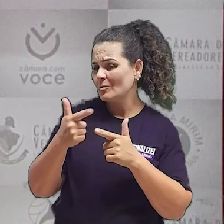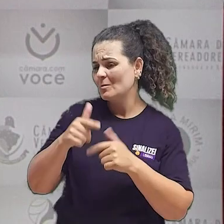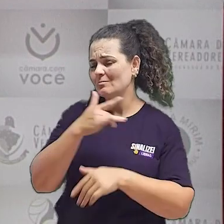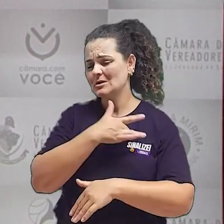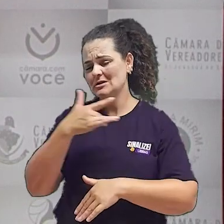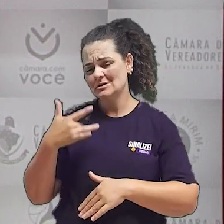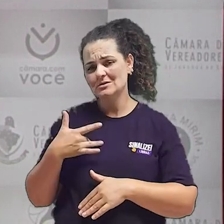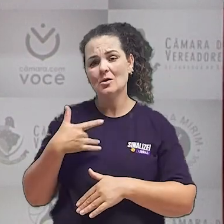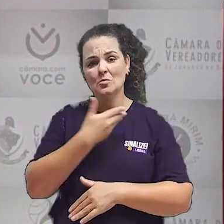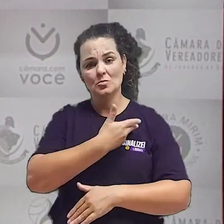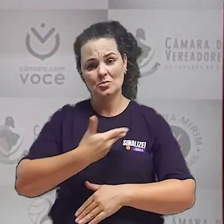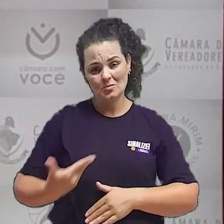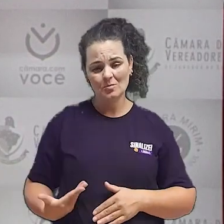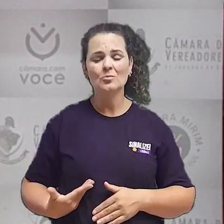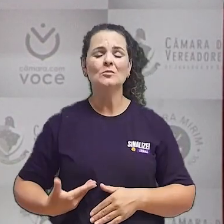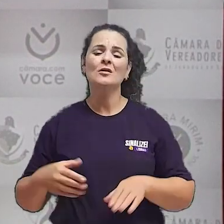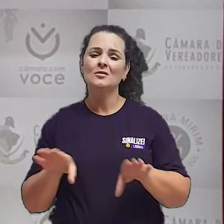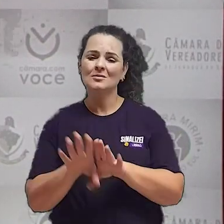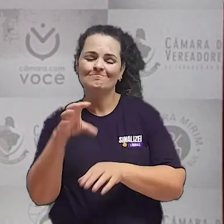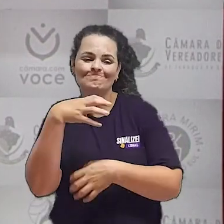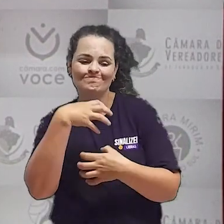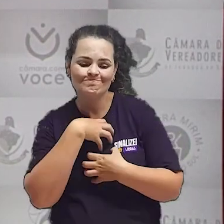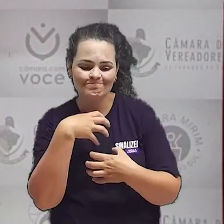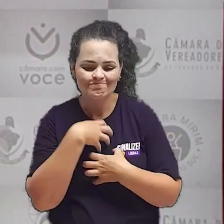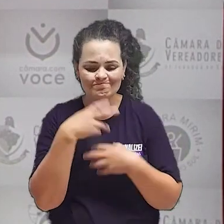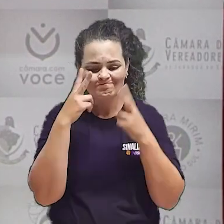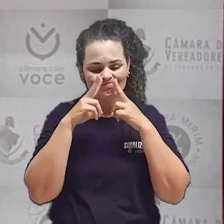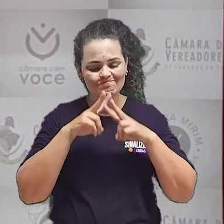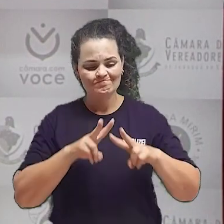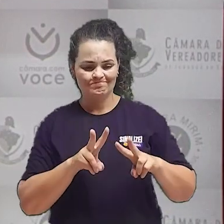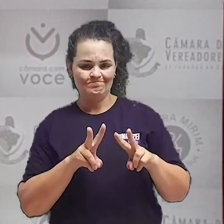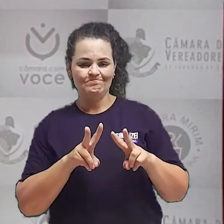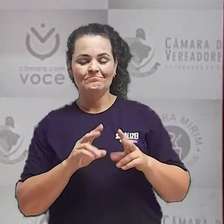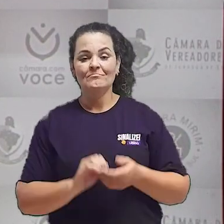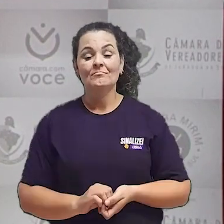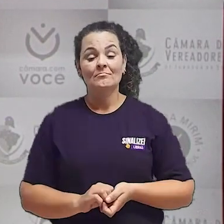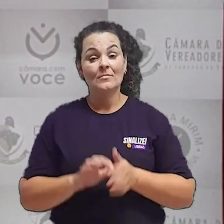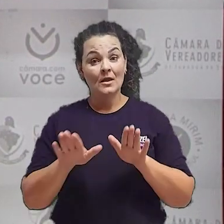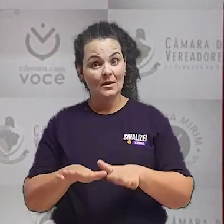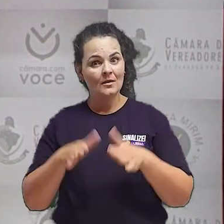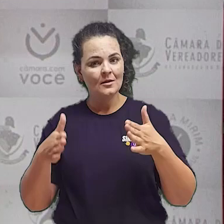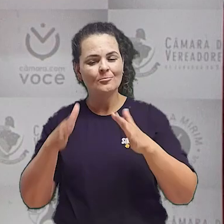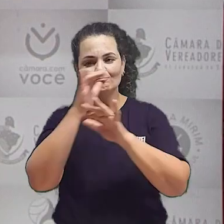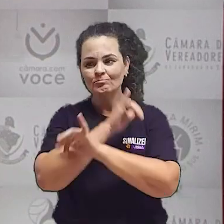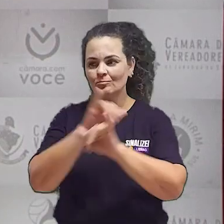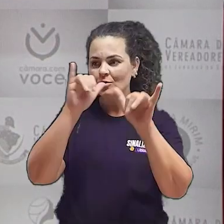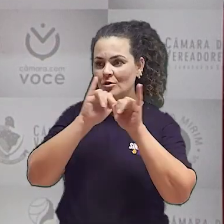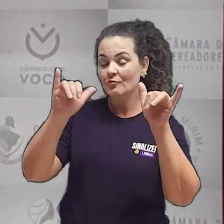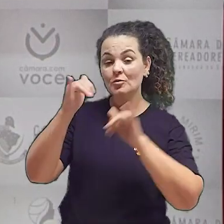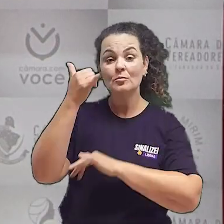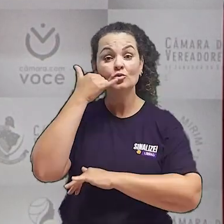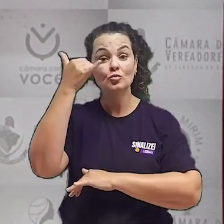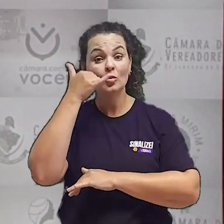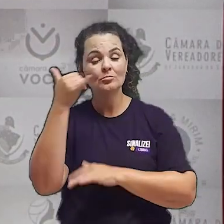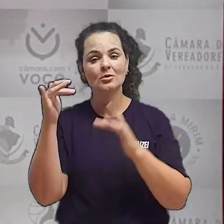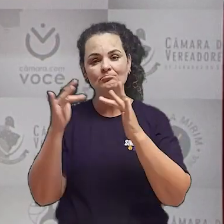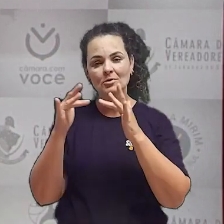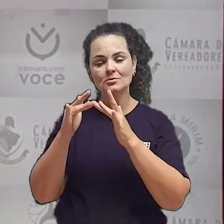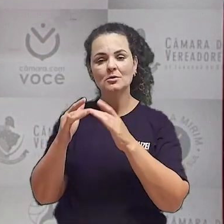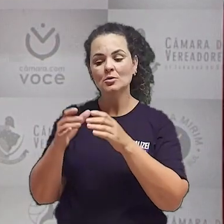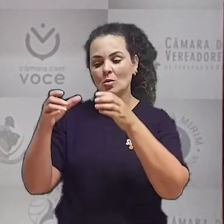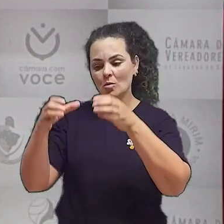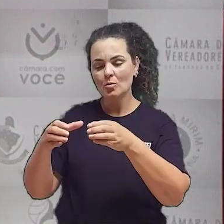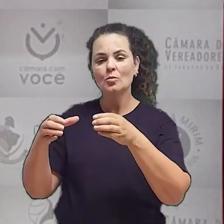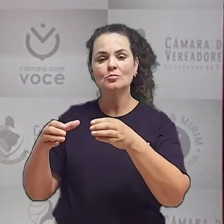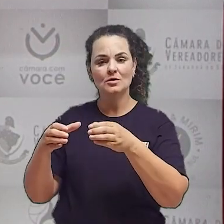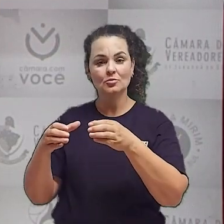além de gerar des forto emocional para os moradores portanto a divulgação dos contatos do setor responsável é